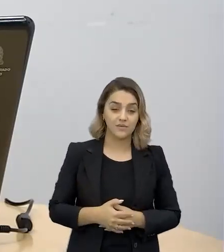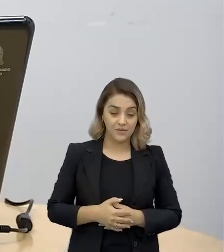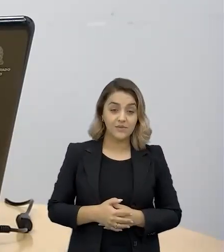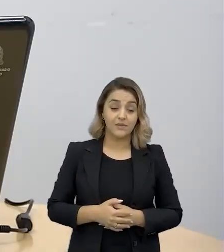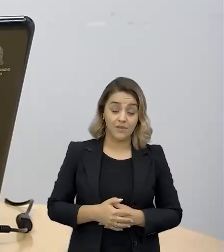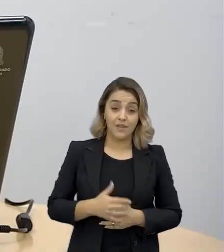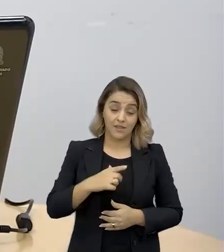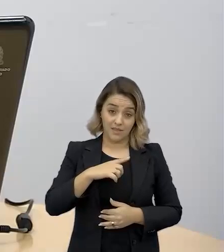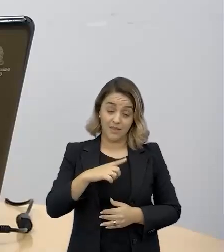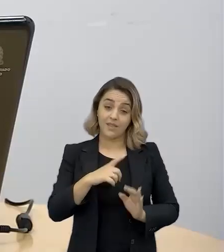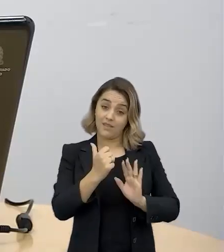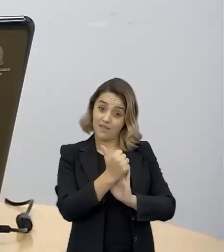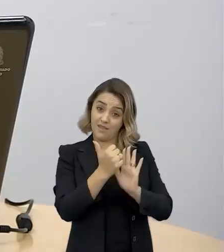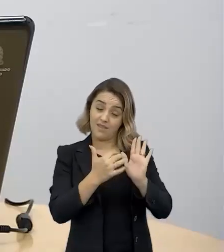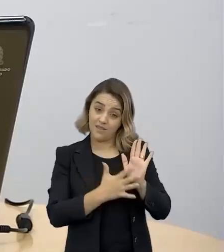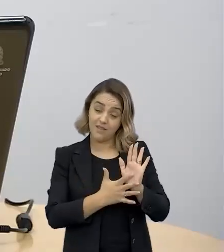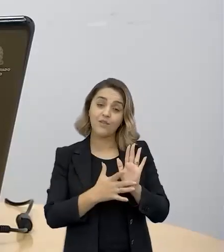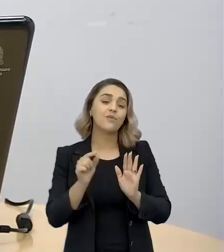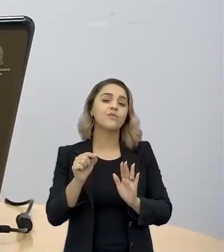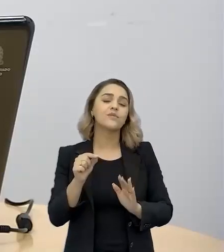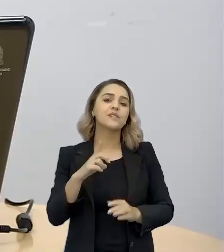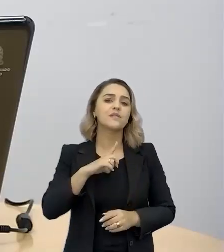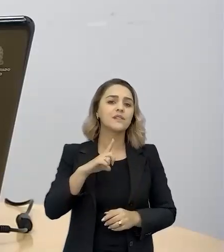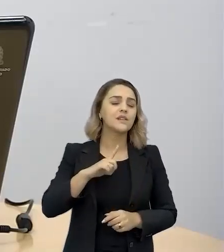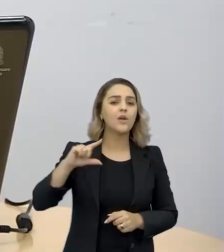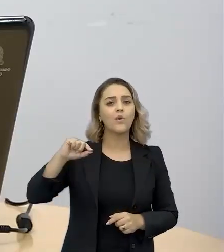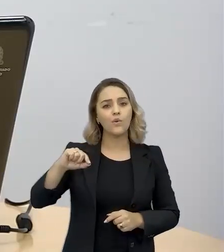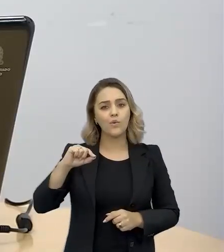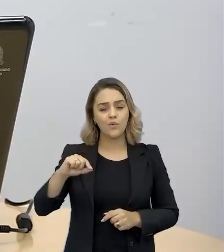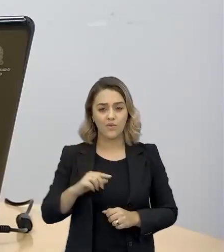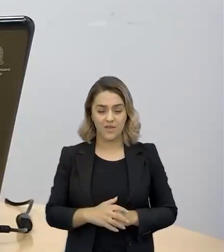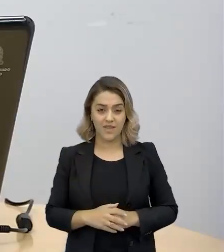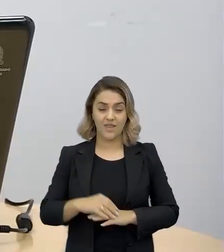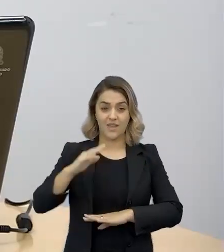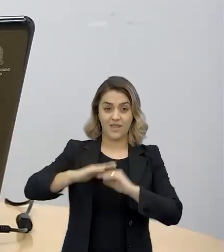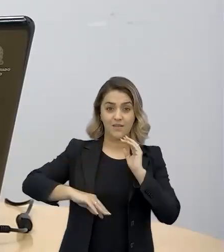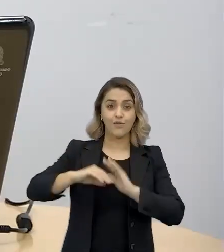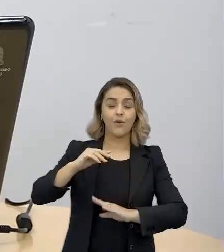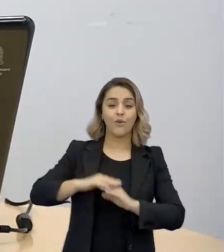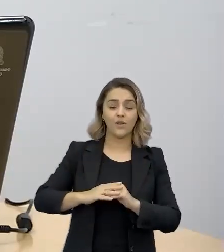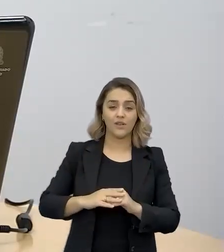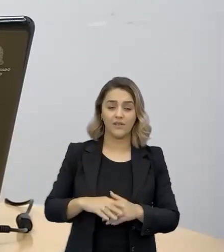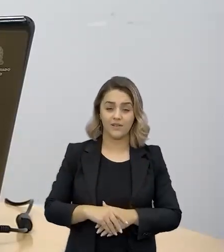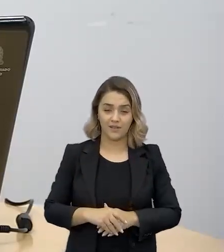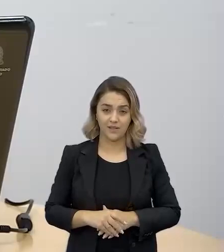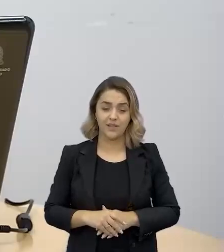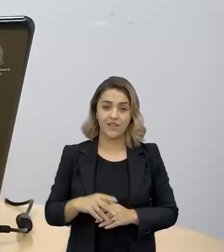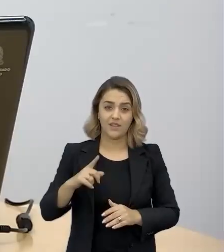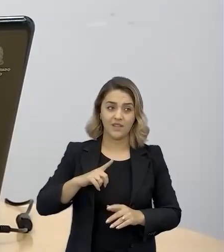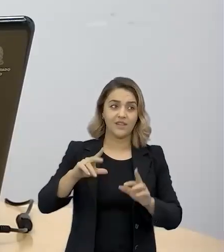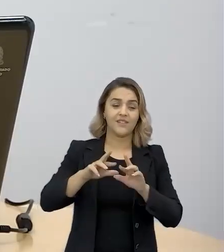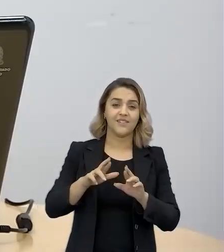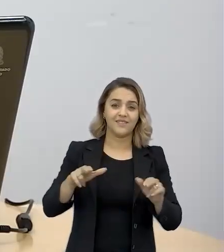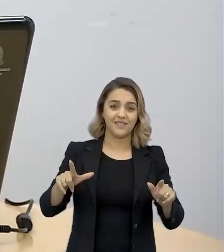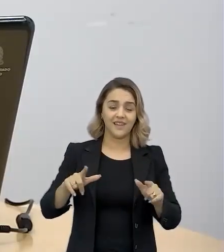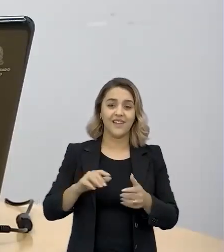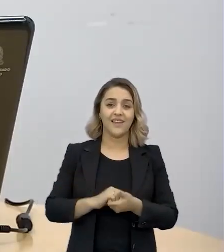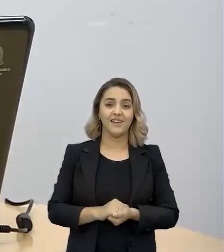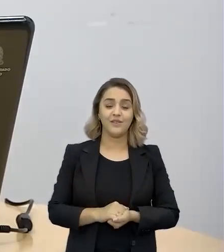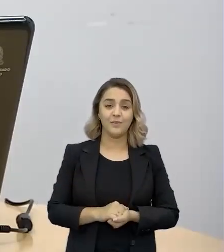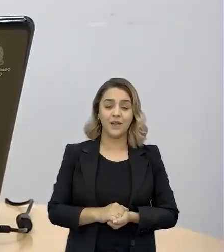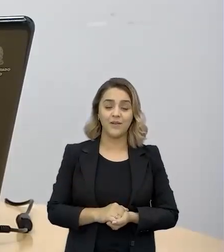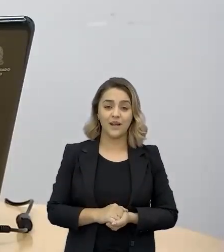novas atividades você vai contemplar o quê? Você vai contemplar habilidades diferentes. Sim.